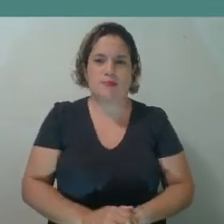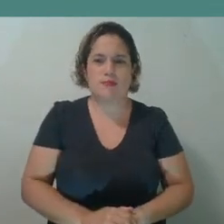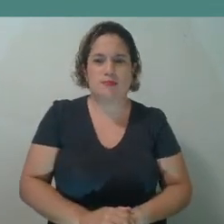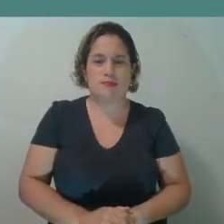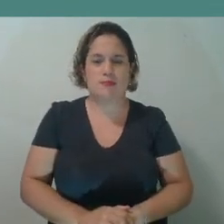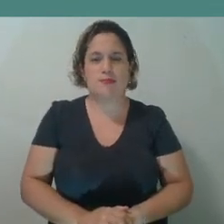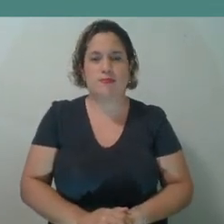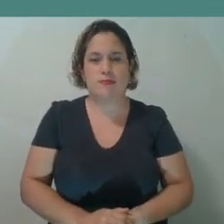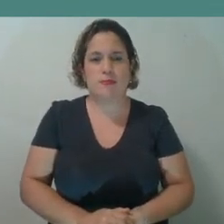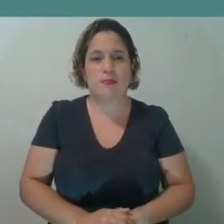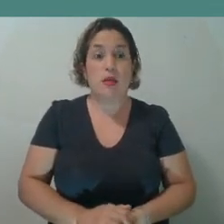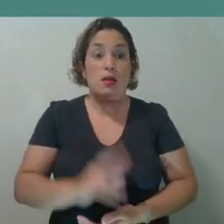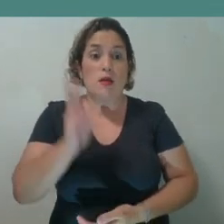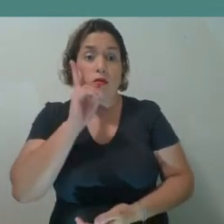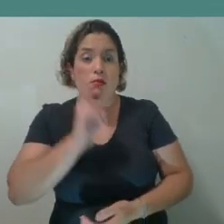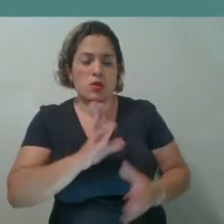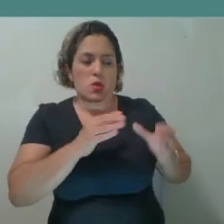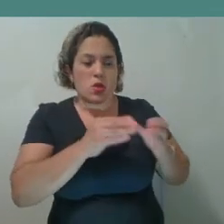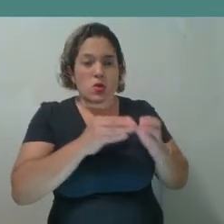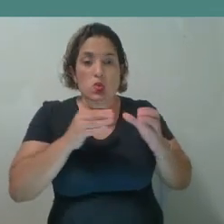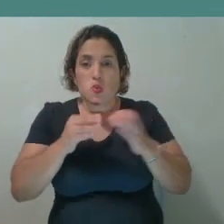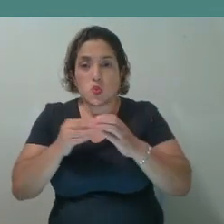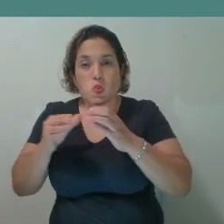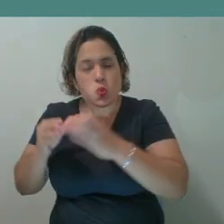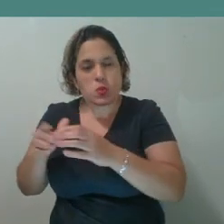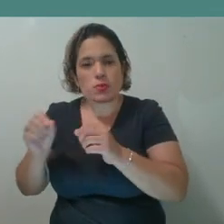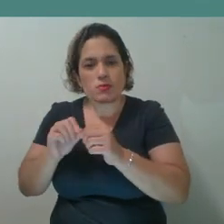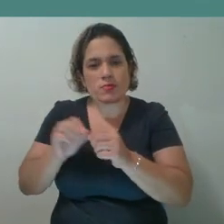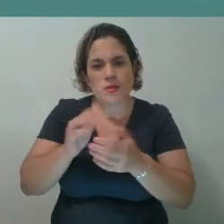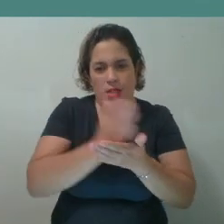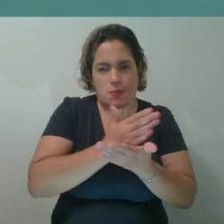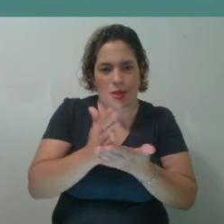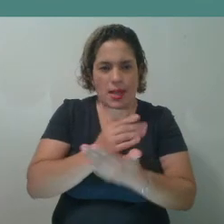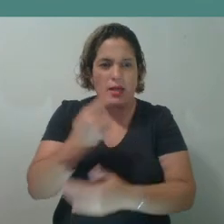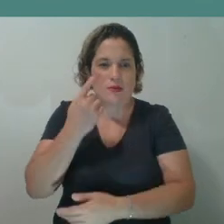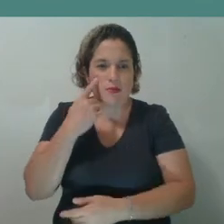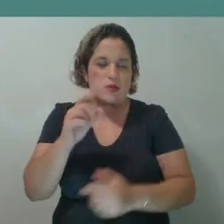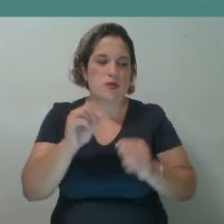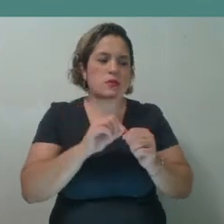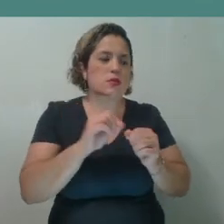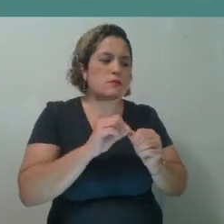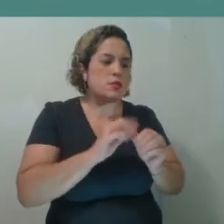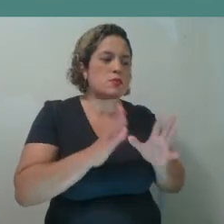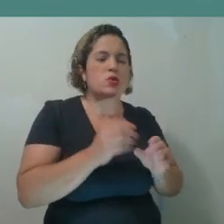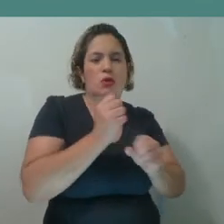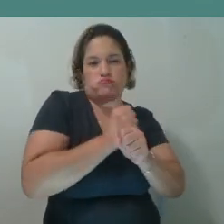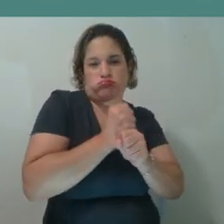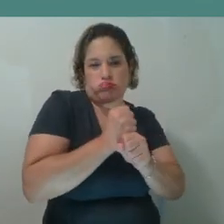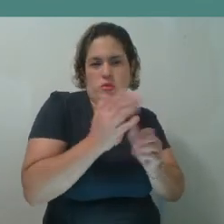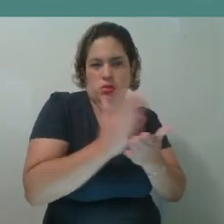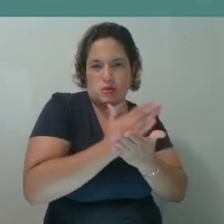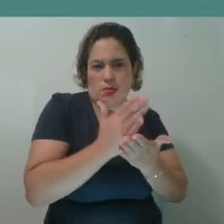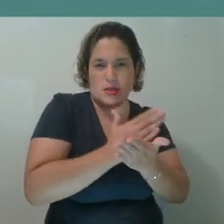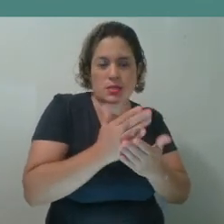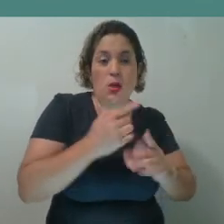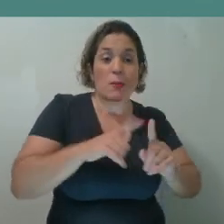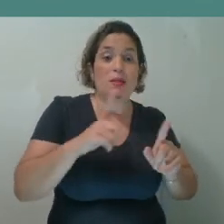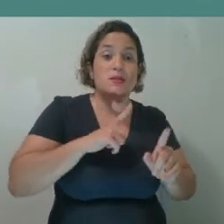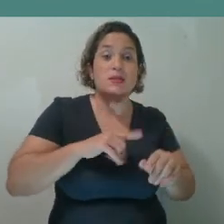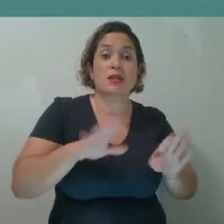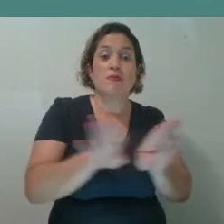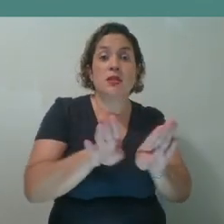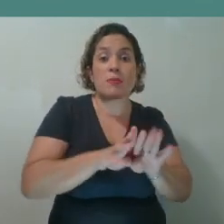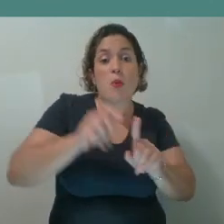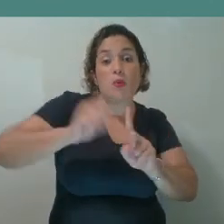Com relação, então, ao agrupamento dos casos, além do agrupamento anual das mutilações, houve um agrupamento sazonal,